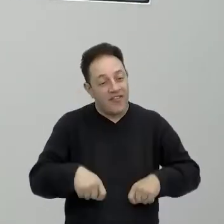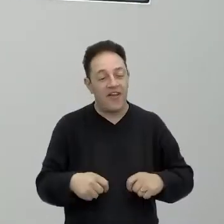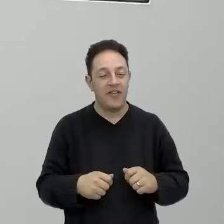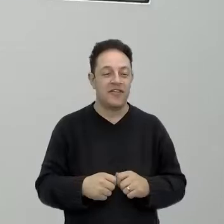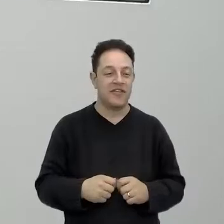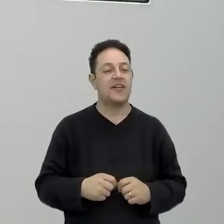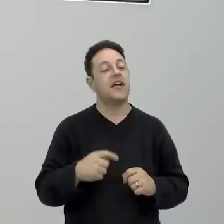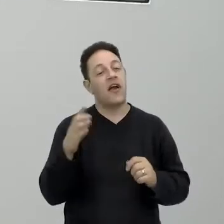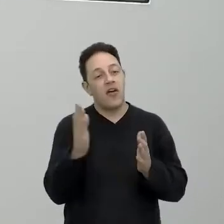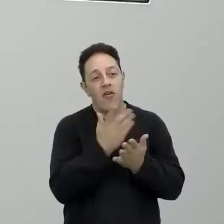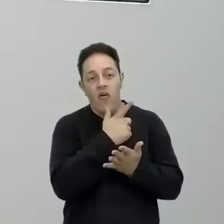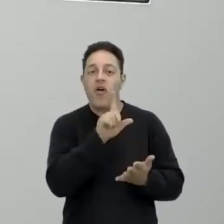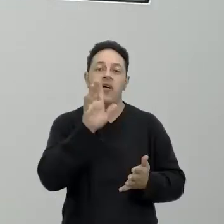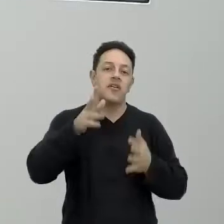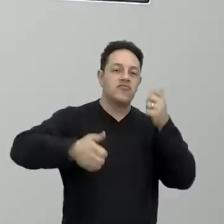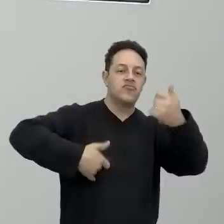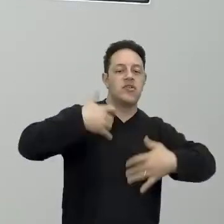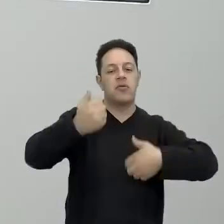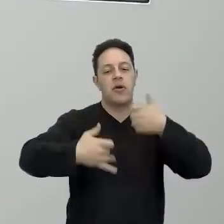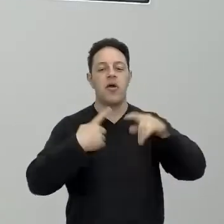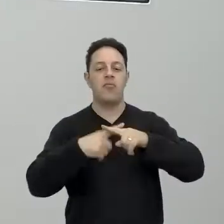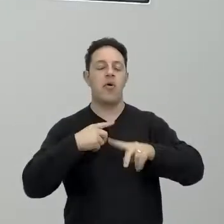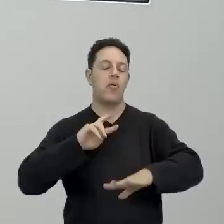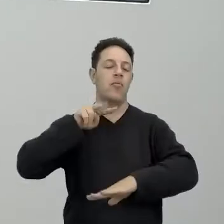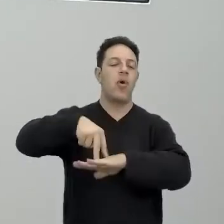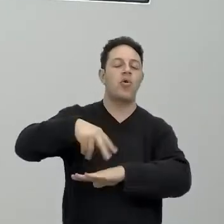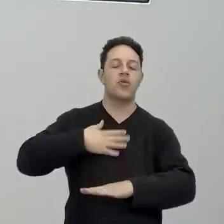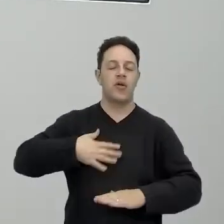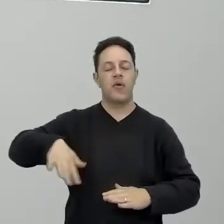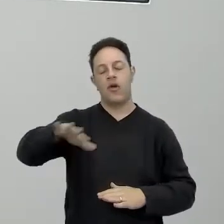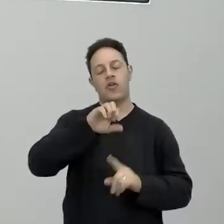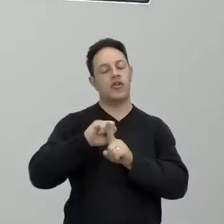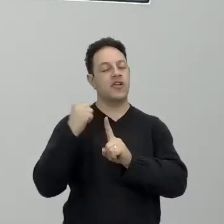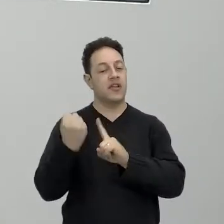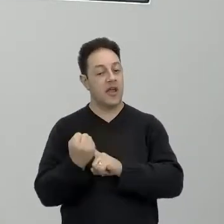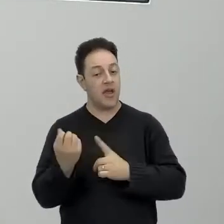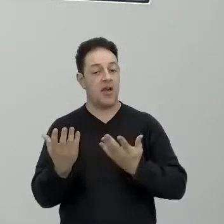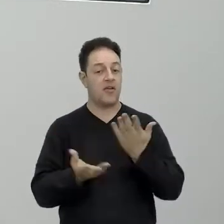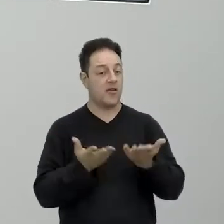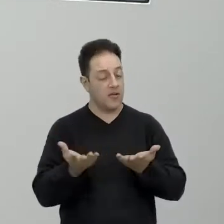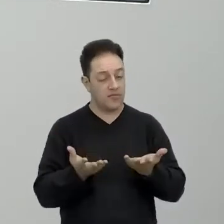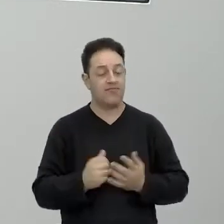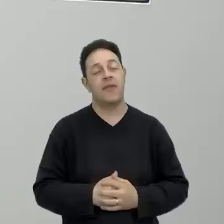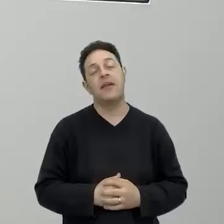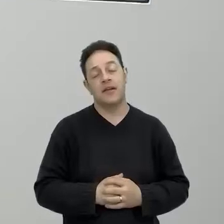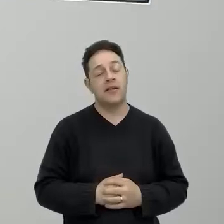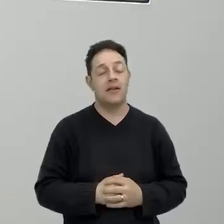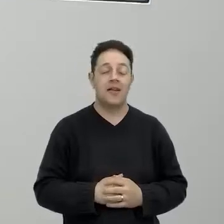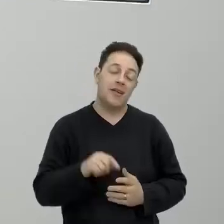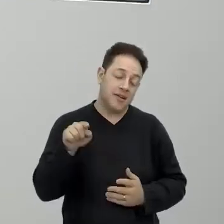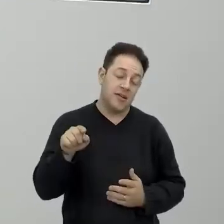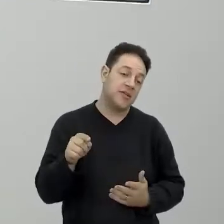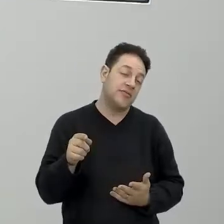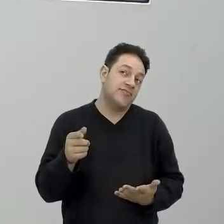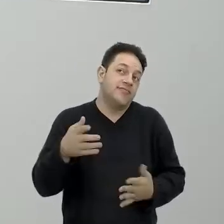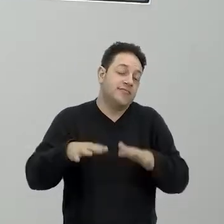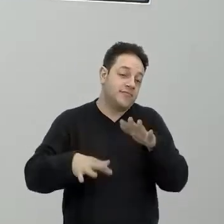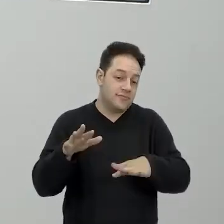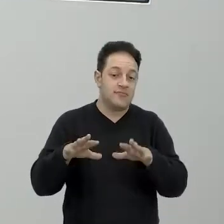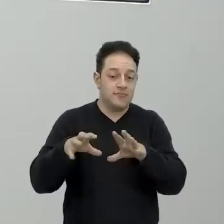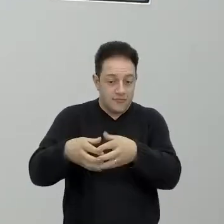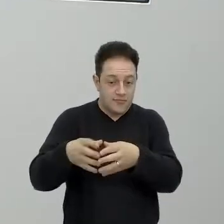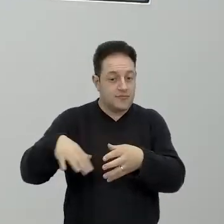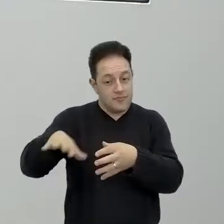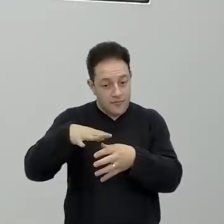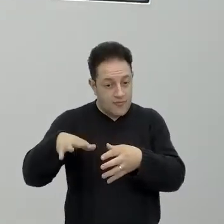produzir discursos, né, pela sua própria posição na sociedade, ele que, de certo modo, esse grupo